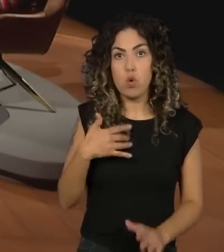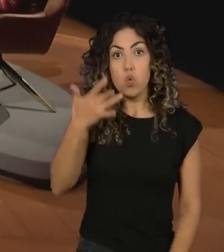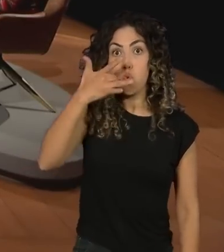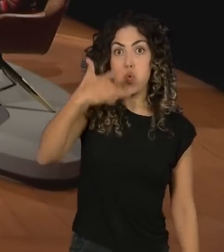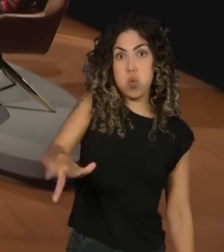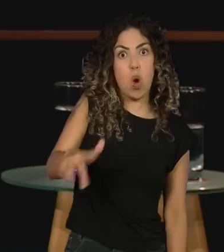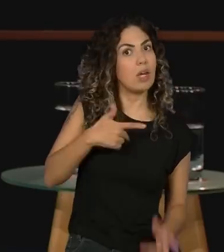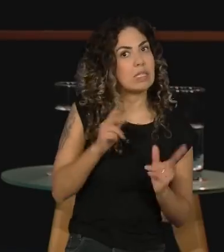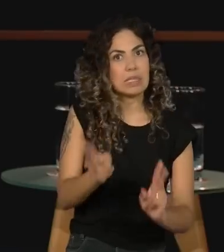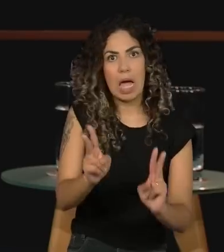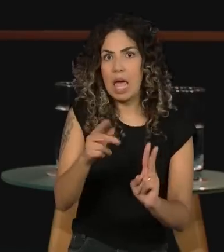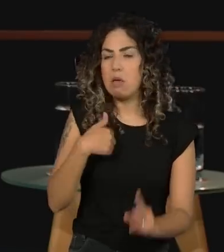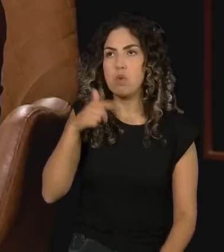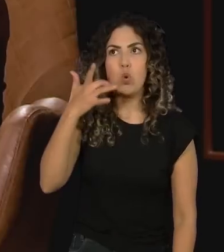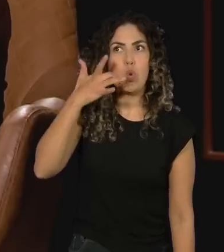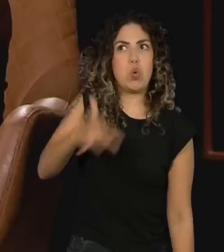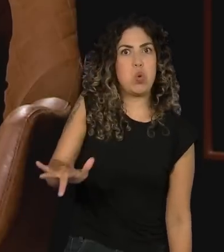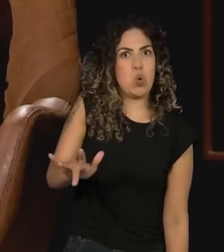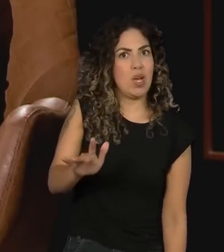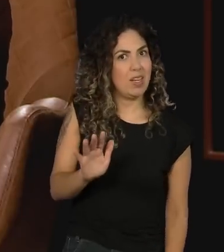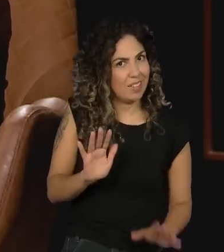ideia. O que acontece?